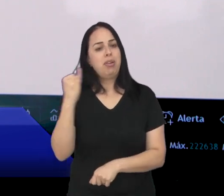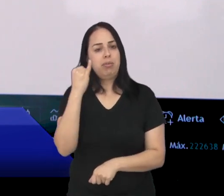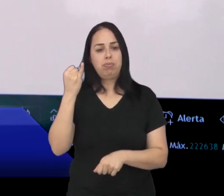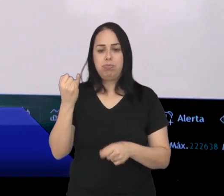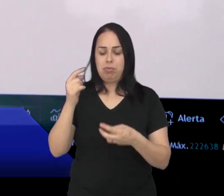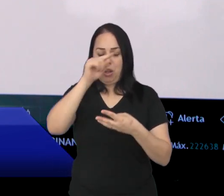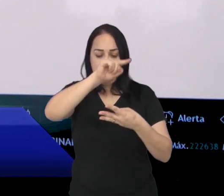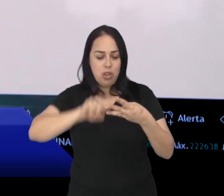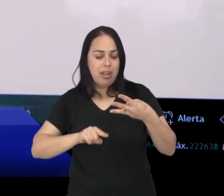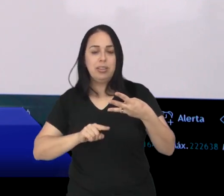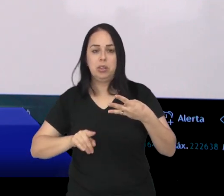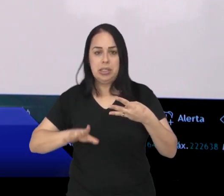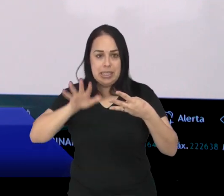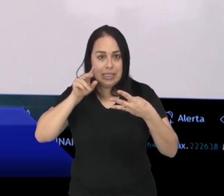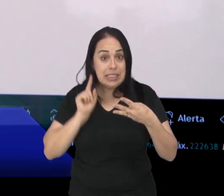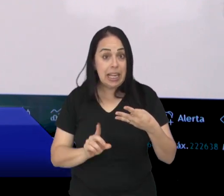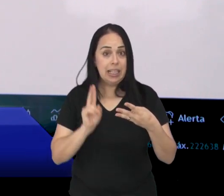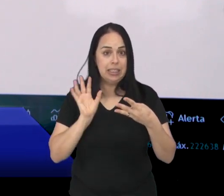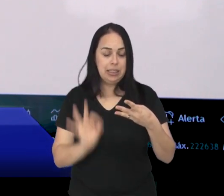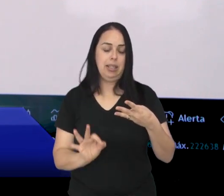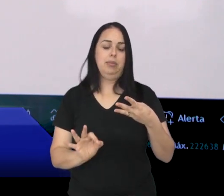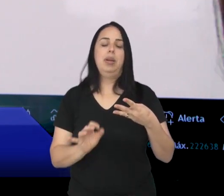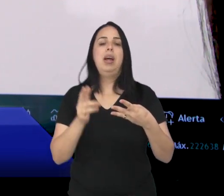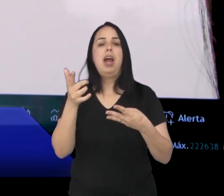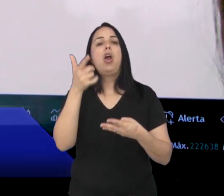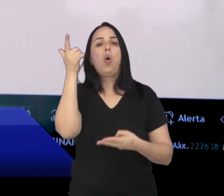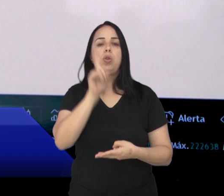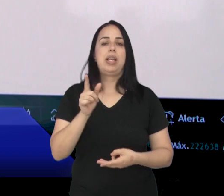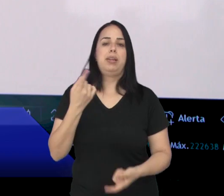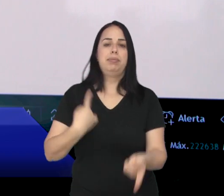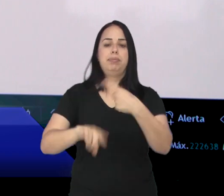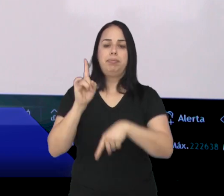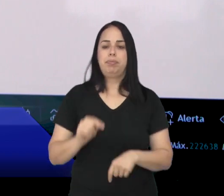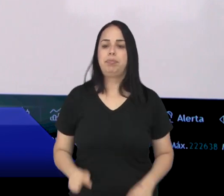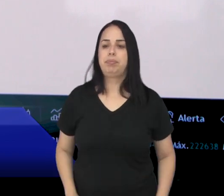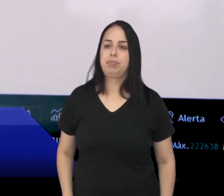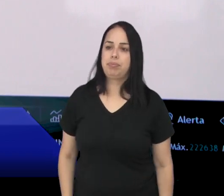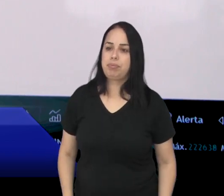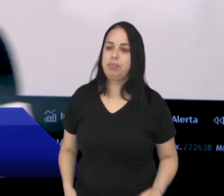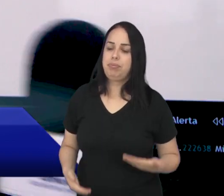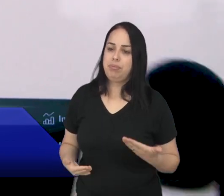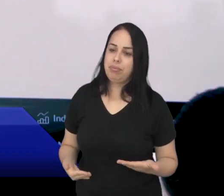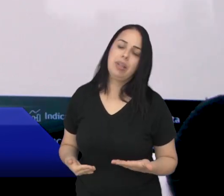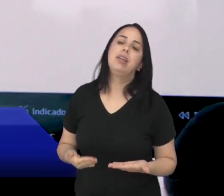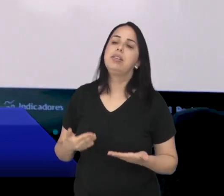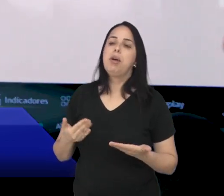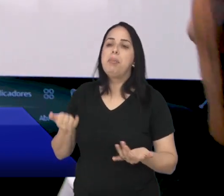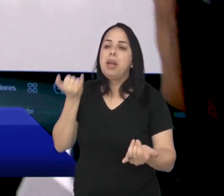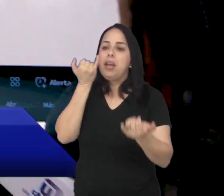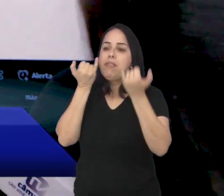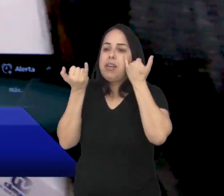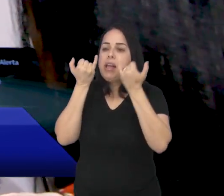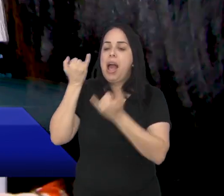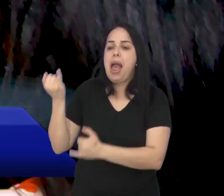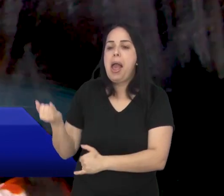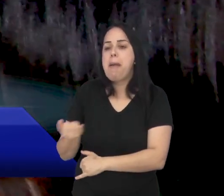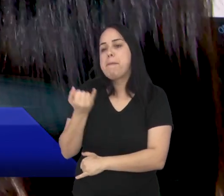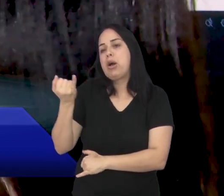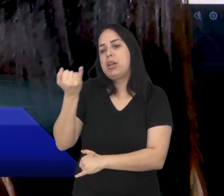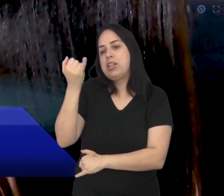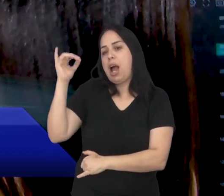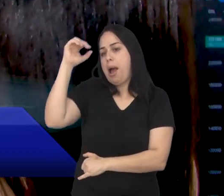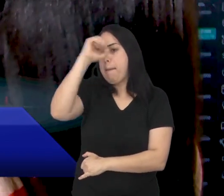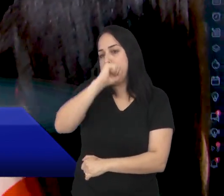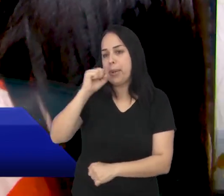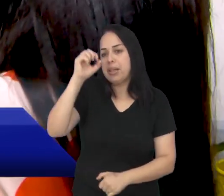isso é importante alinhar os três. Alinhou esses 3 pontos, todas as pessoas conseguem prosperar financeiramente. E, Eduardo, a gente falou sobre informação, a importância